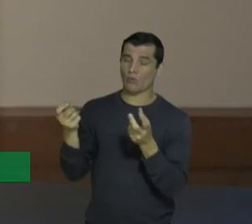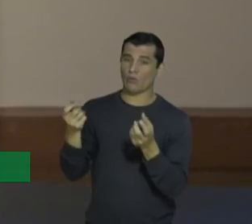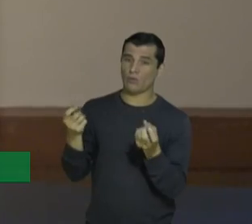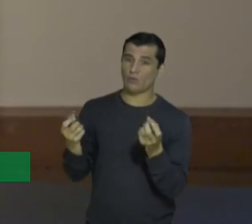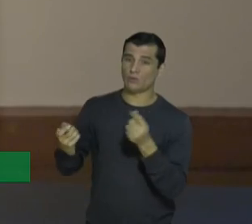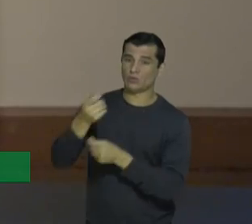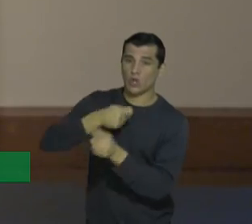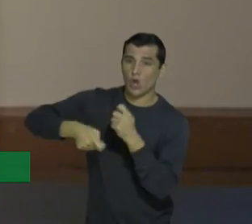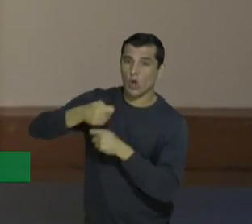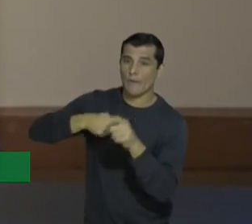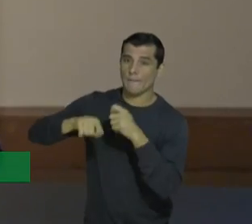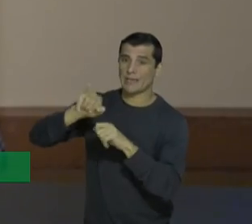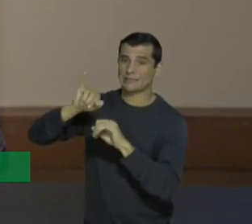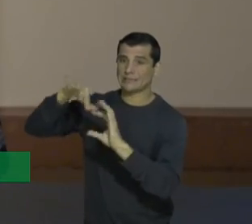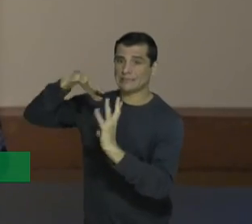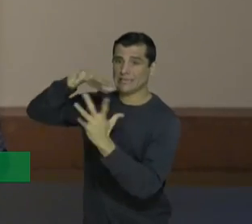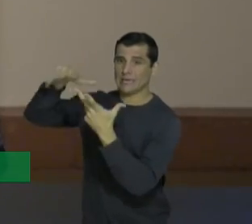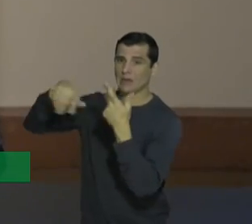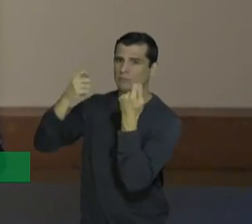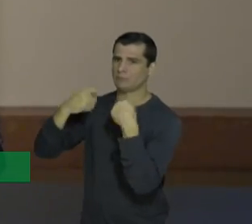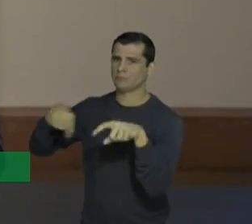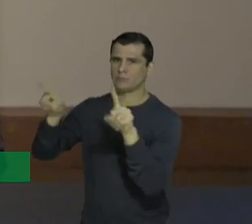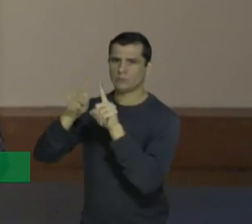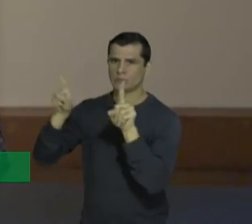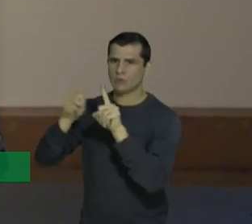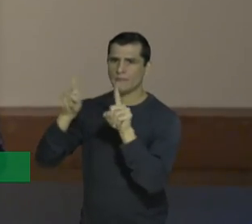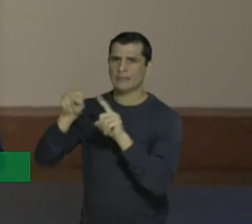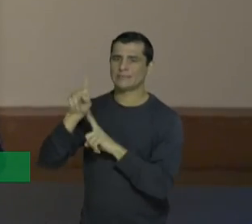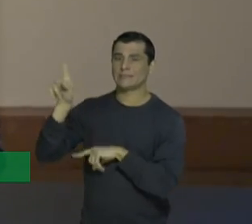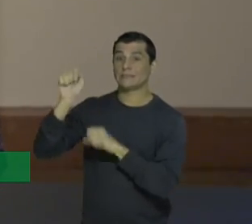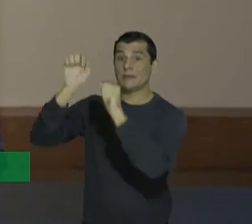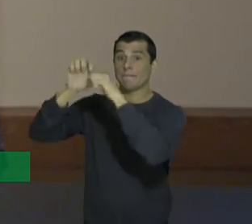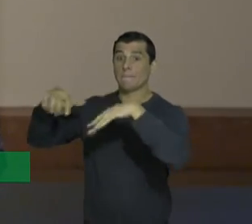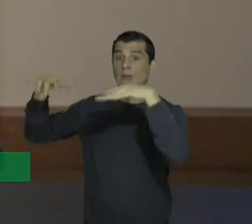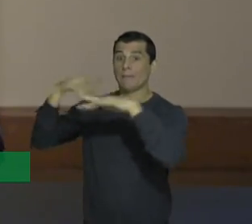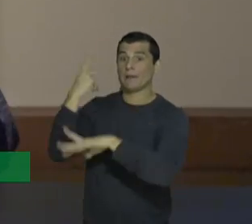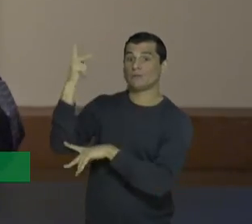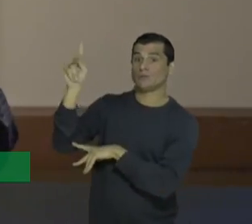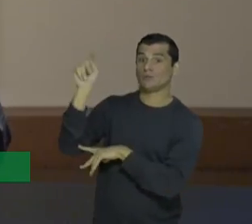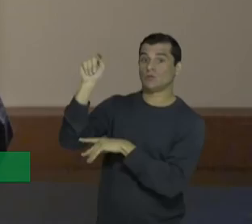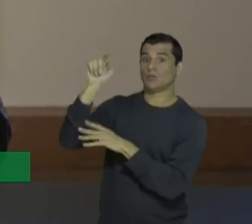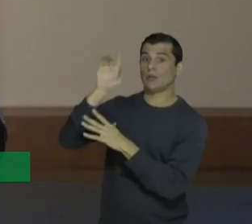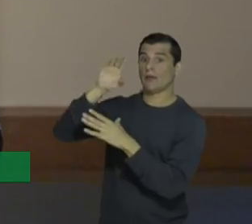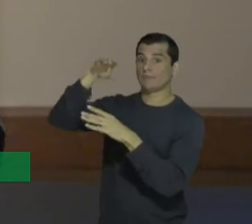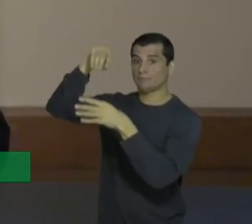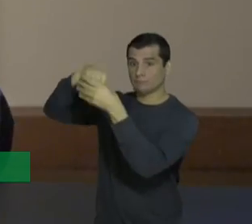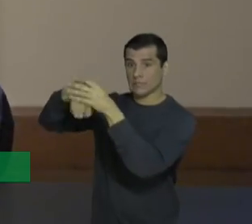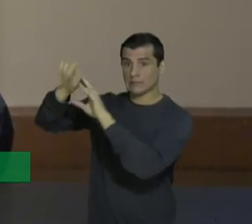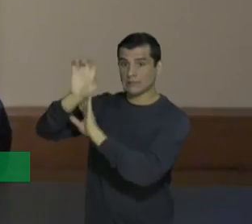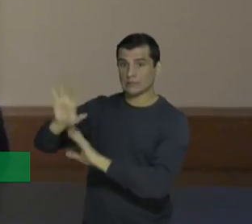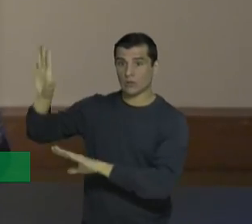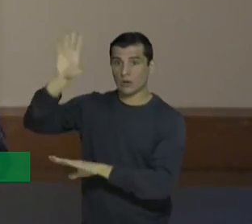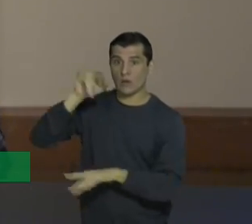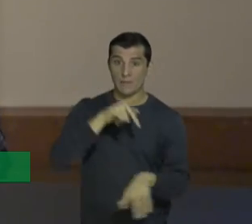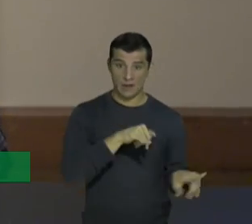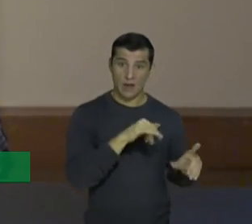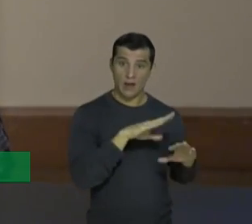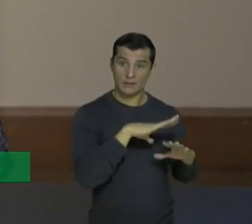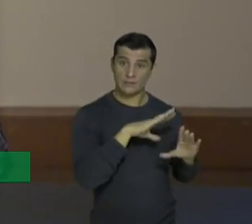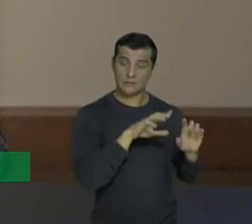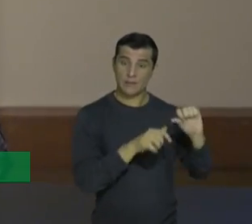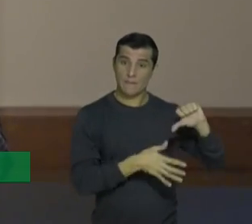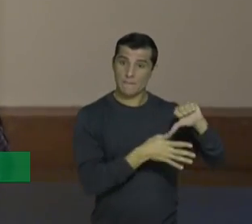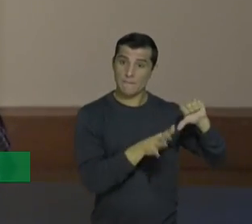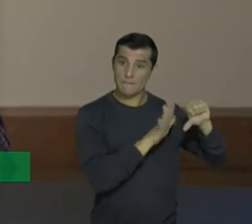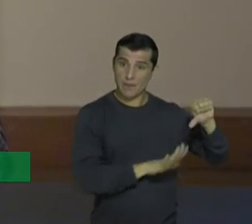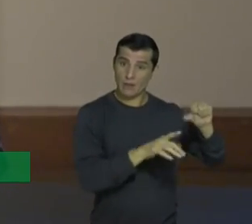precisa ser ratificado por parlamentos nacionais como acontece no Mercosul que é uma união